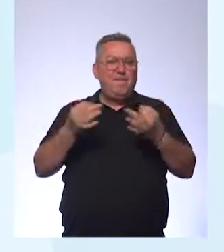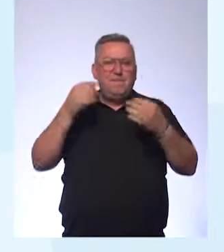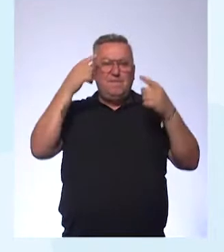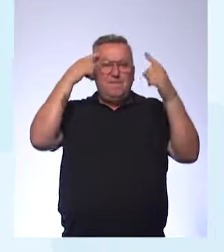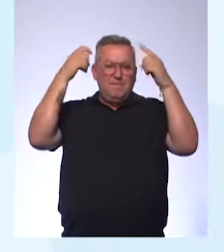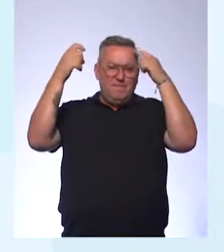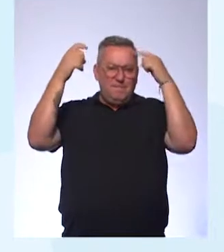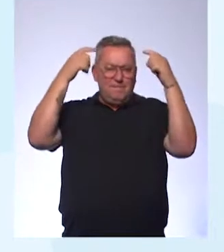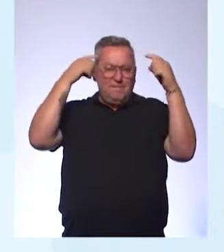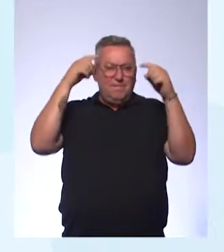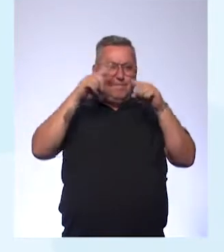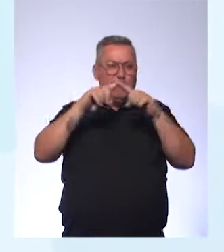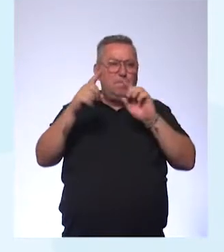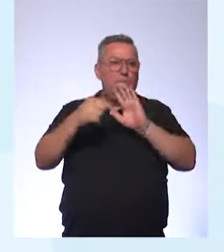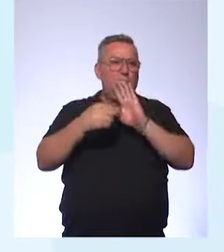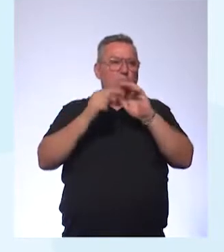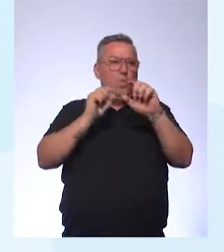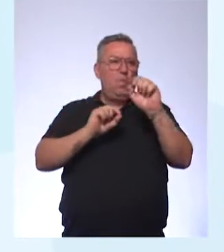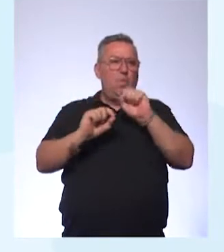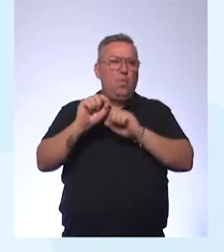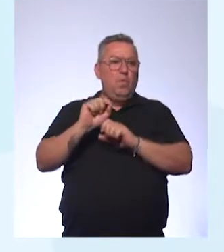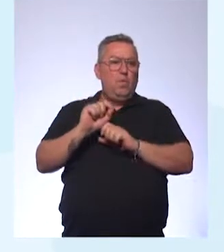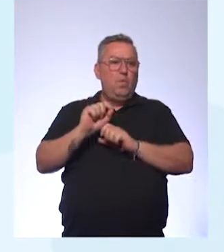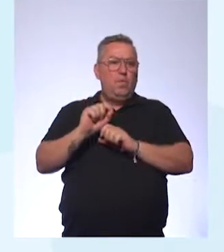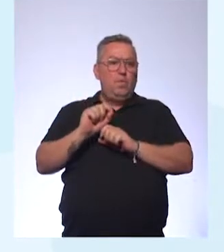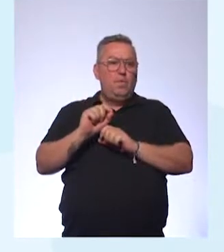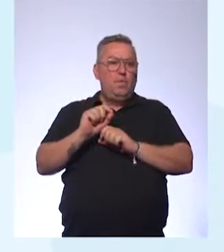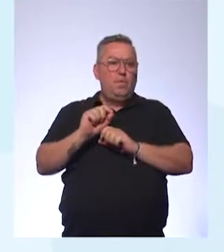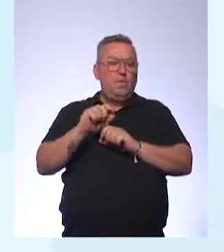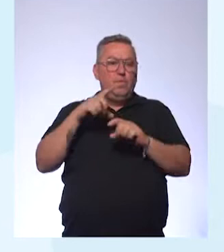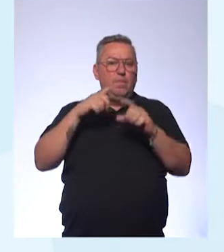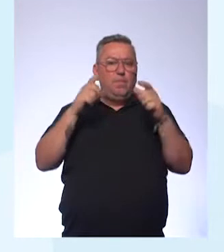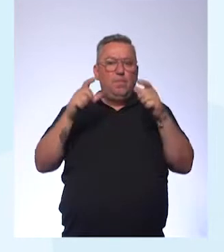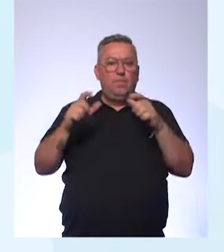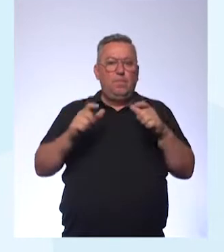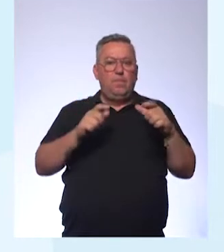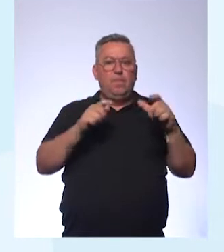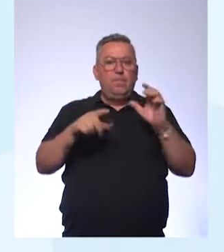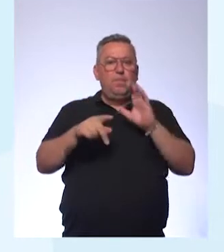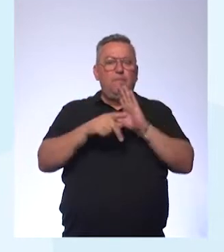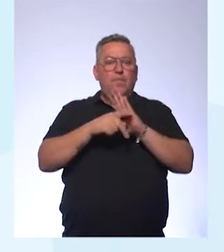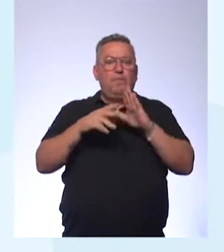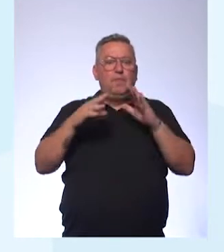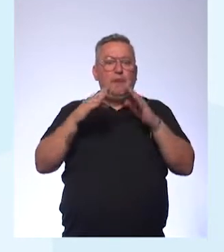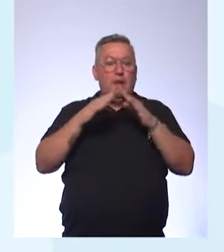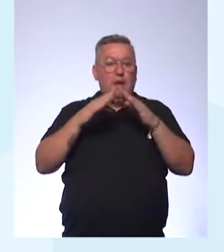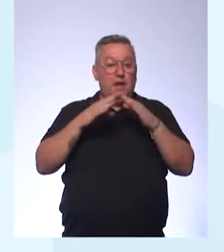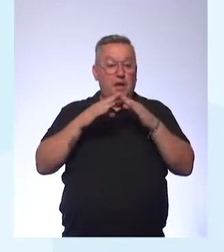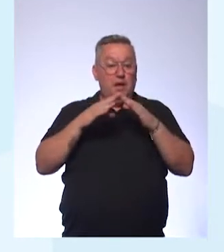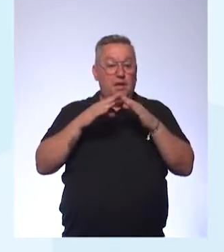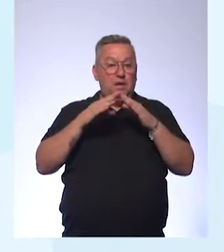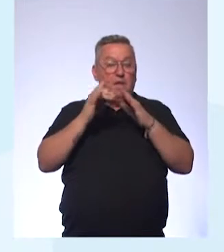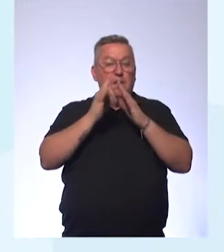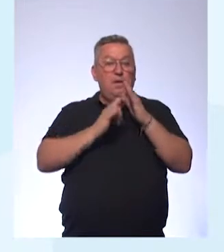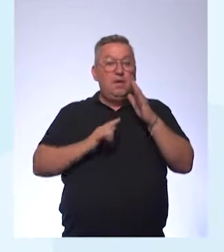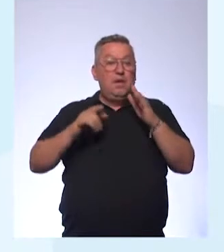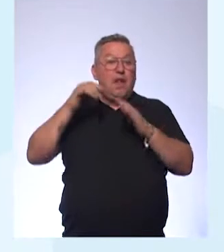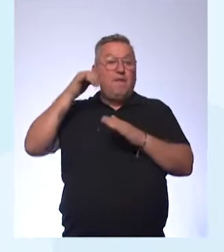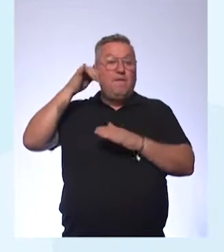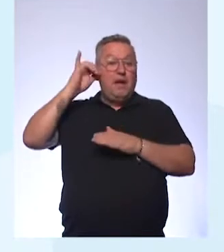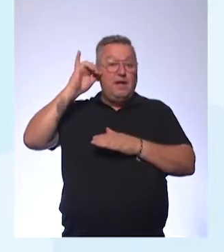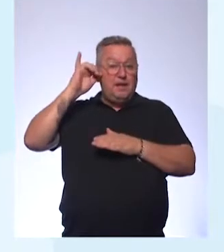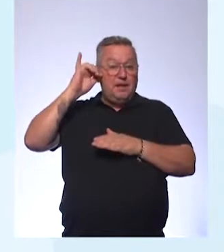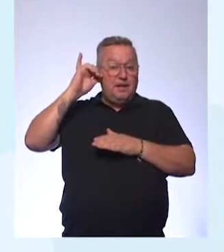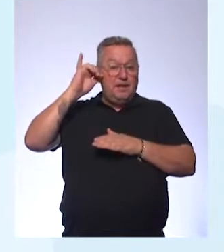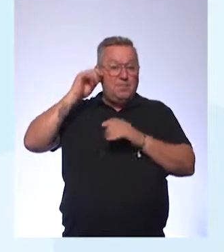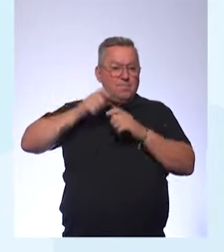criatividade, retratando aí os departamentos da casa, né, ali da fazenda, né, da